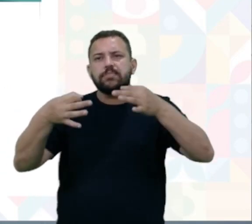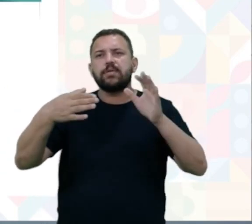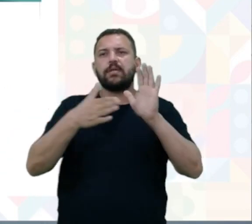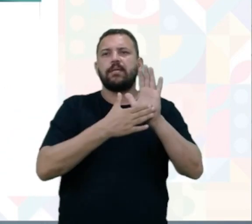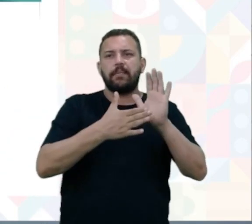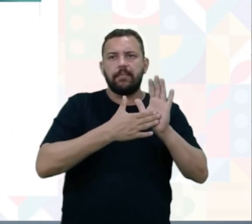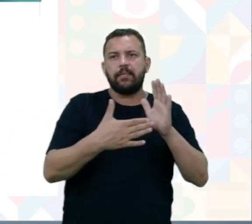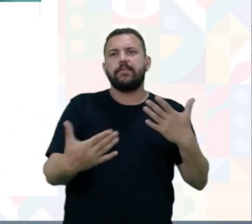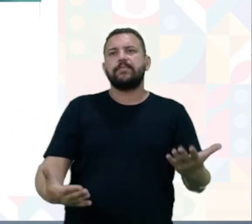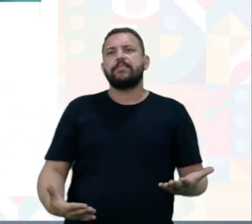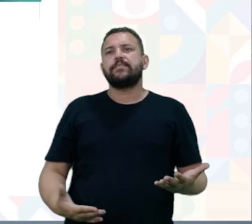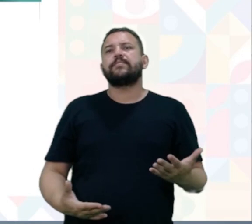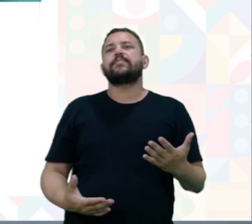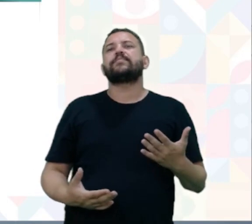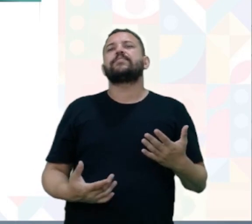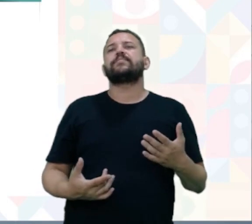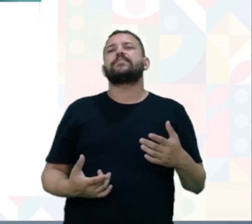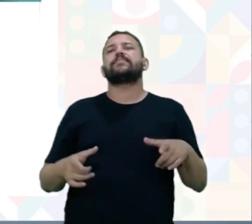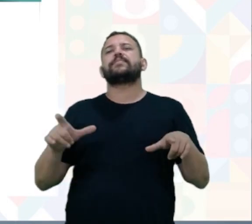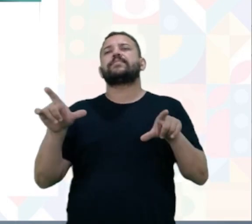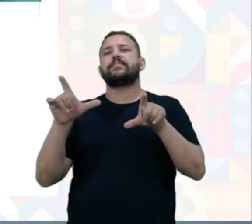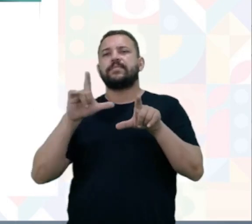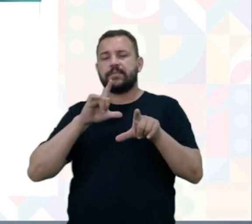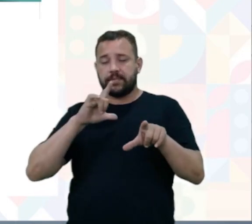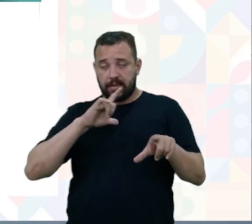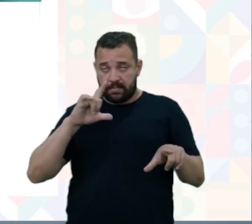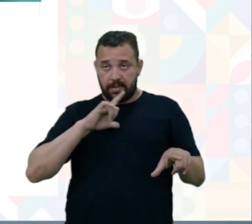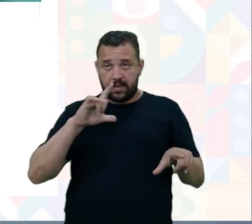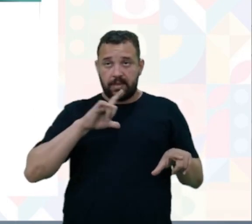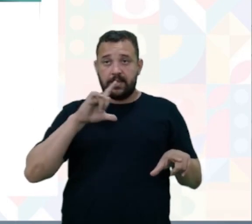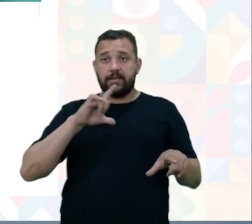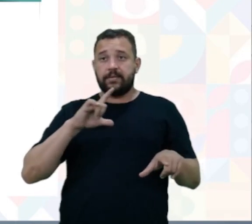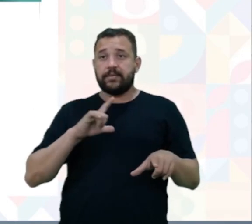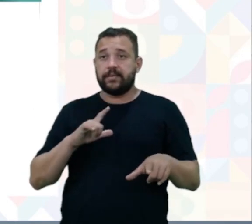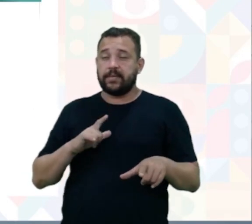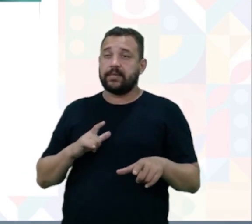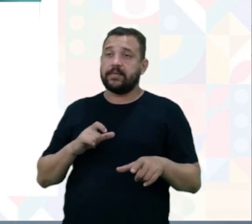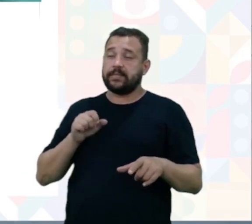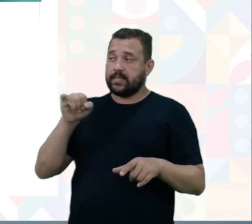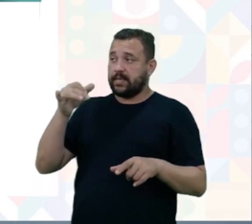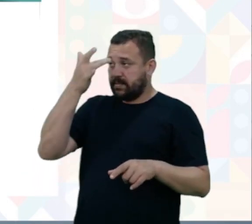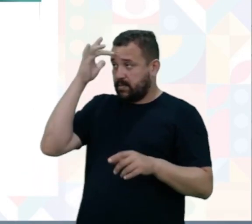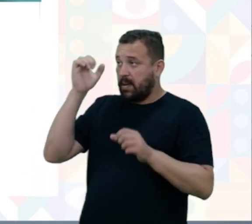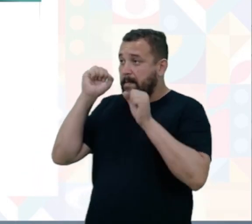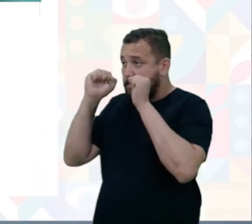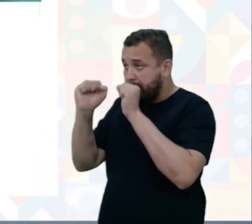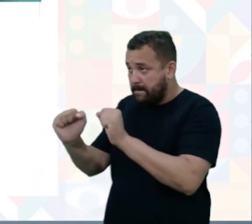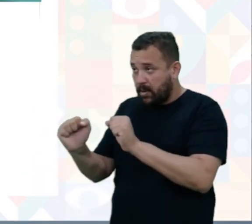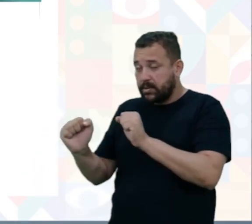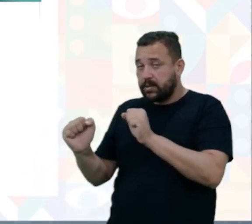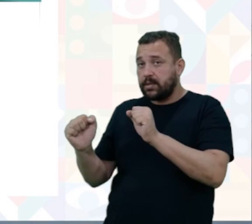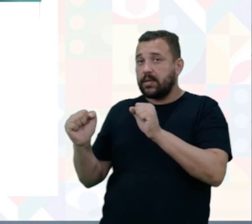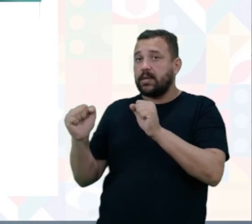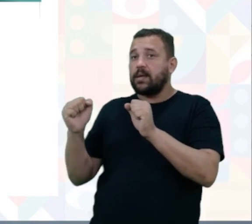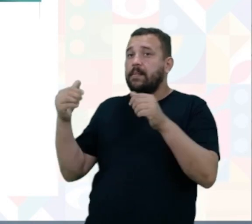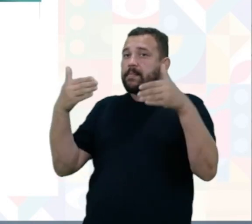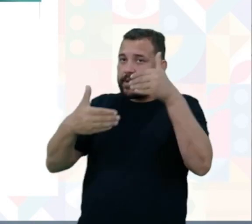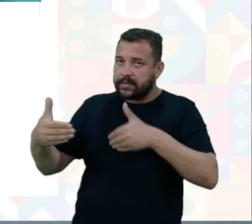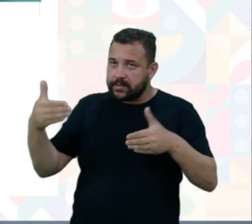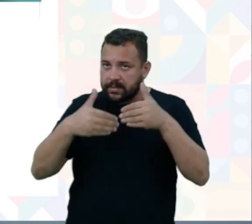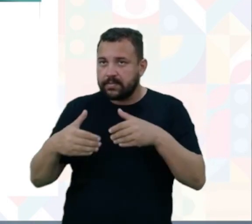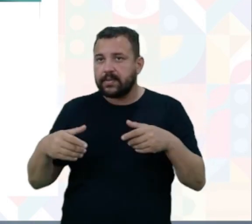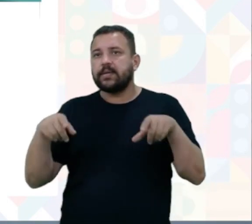propostas, requisitos de habilitação do licitante e procedimentos e critérios para